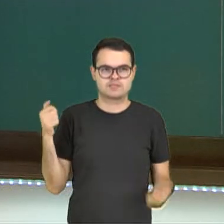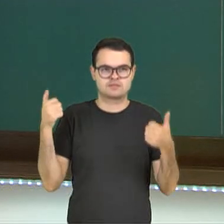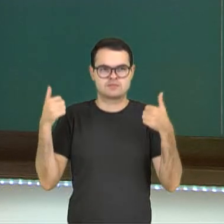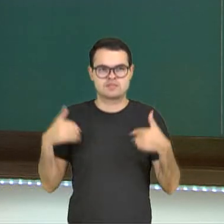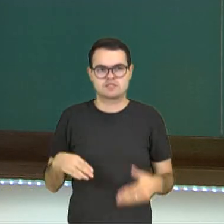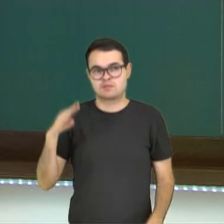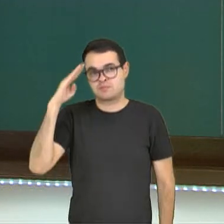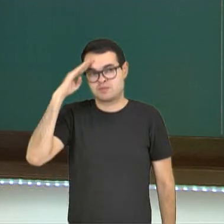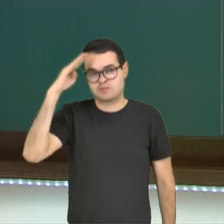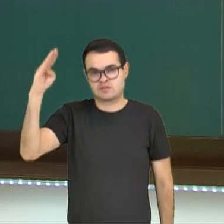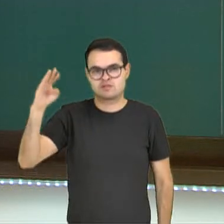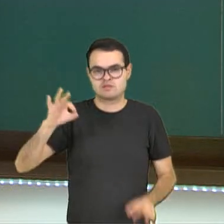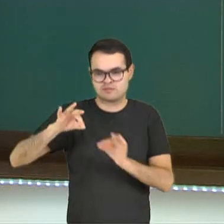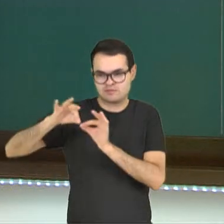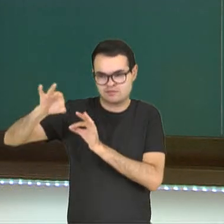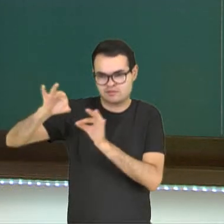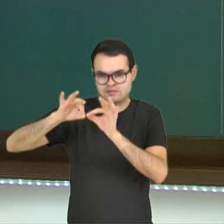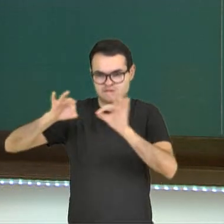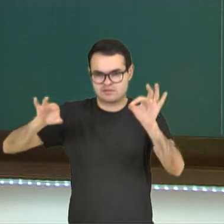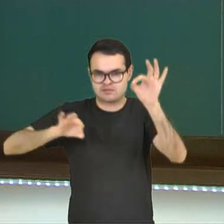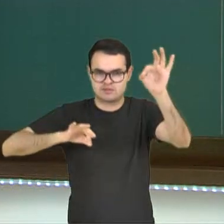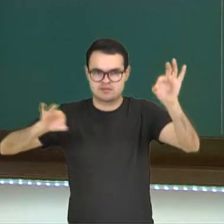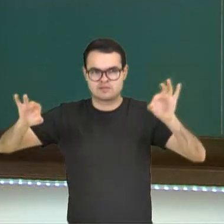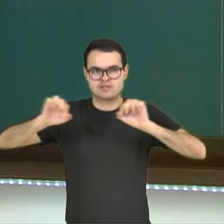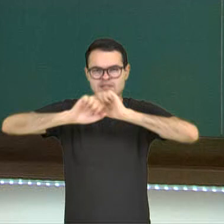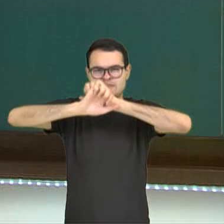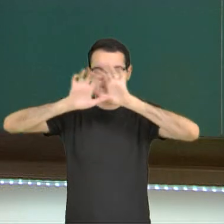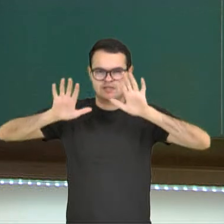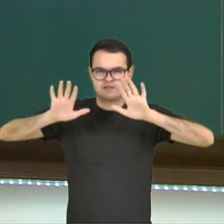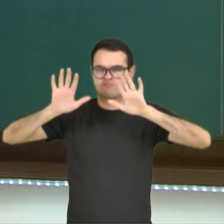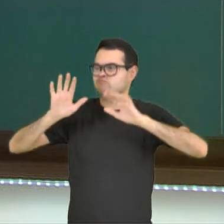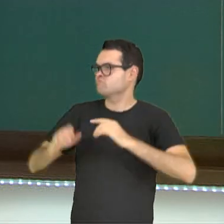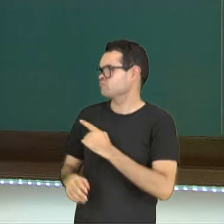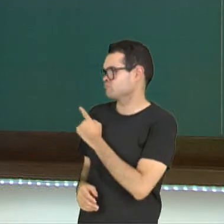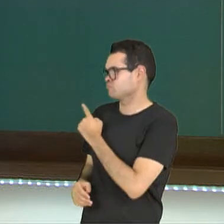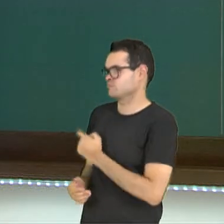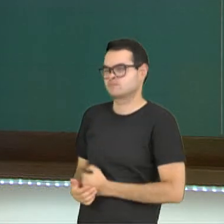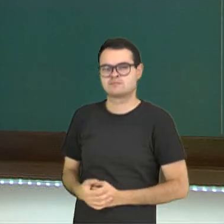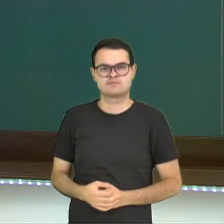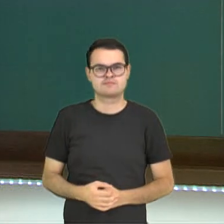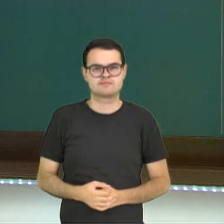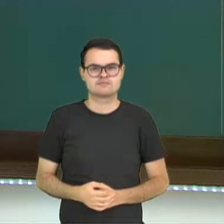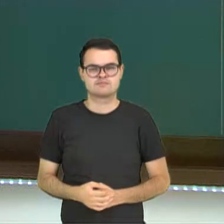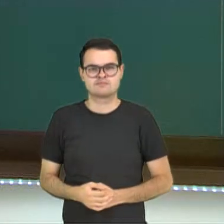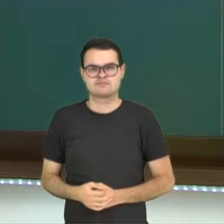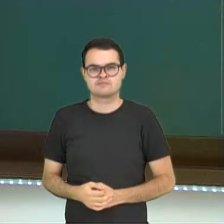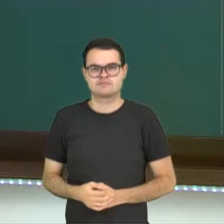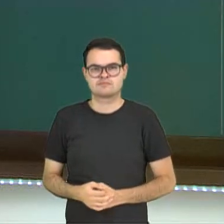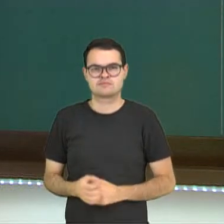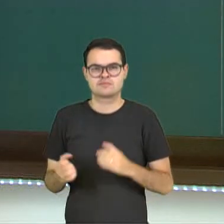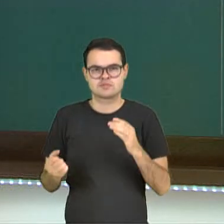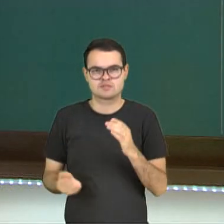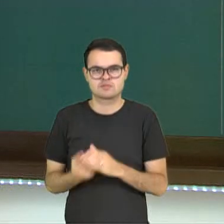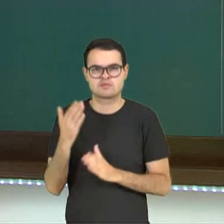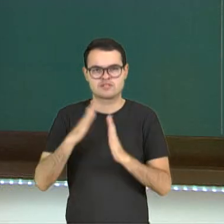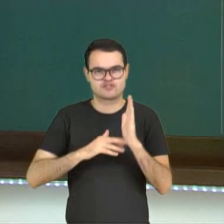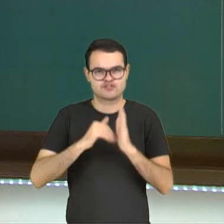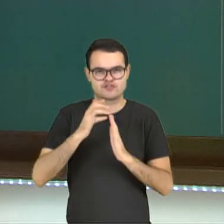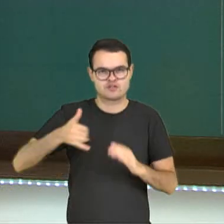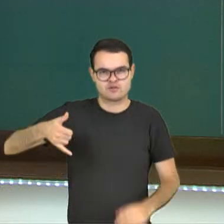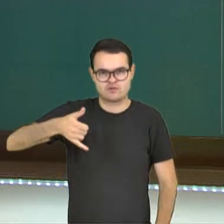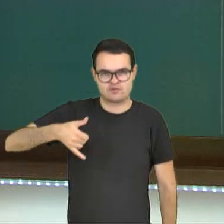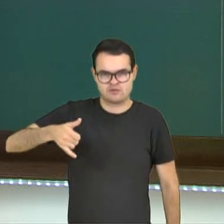justamente a geometria, né, as imagens eram claro. Aí tem várias descobertas, a criação da tinta a óleo acontece